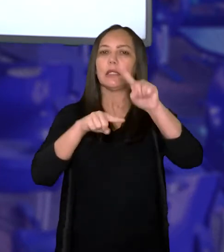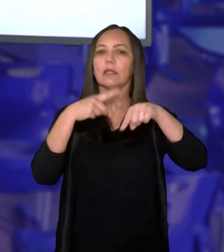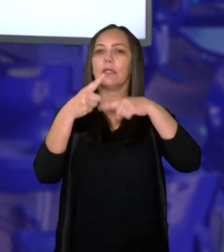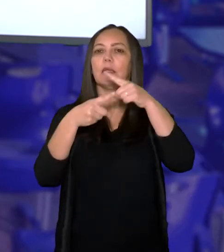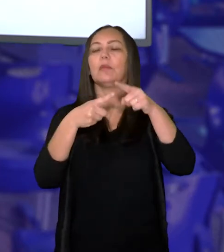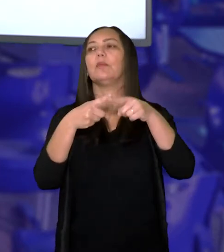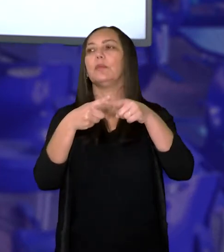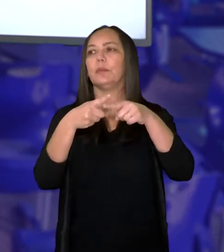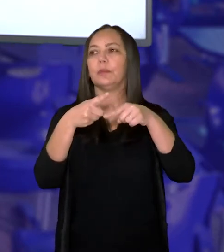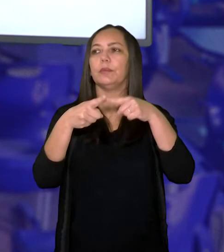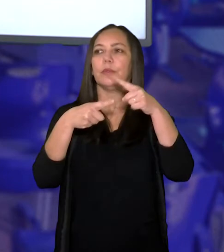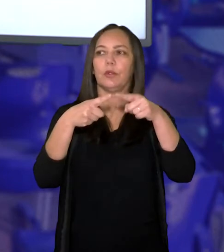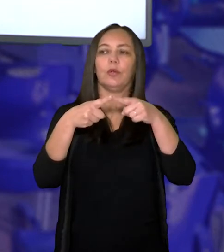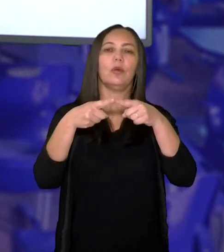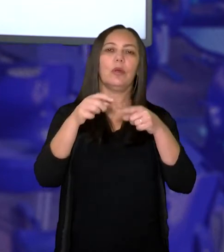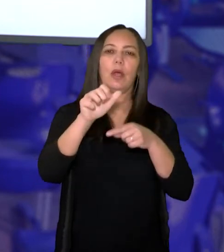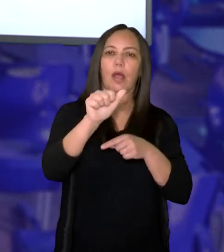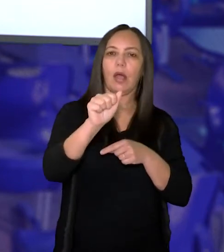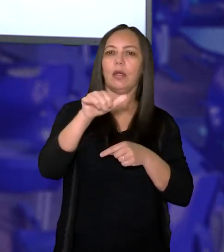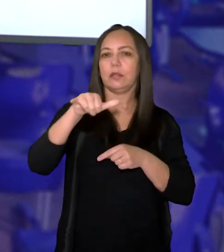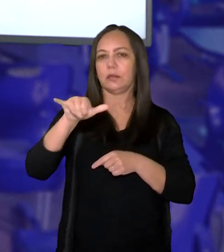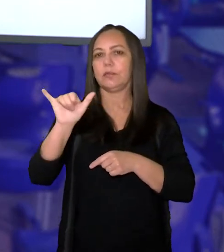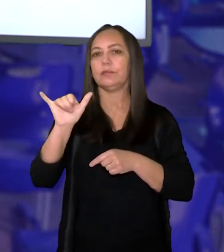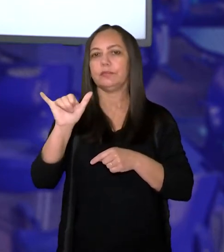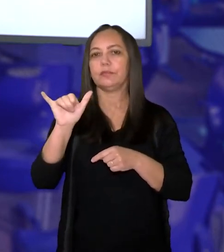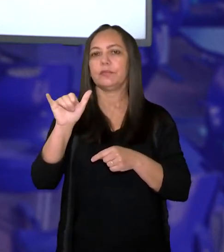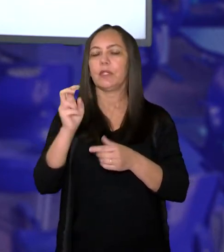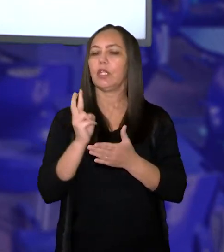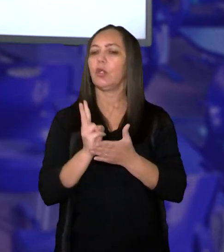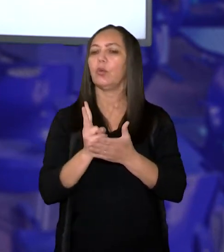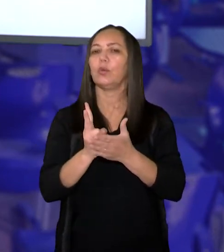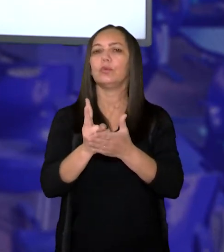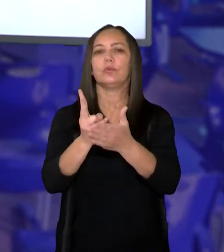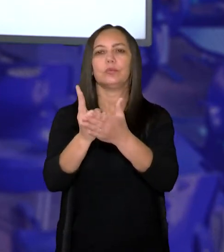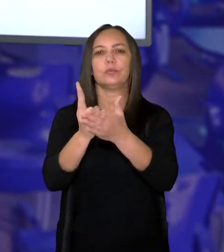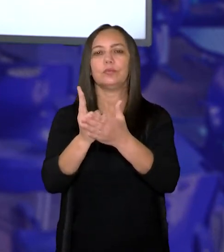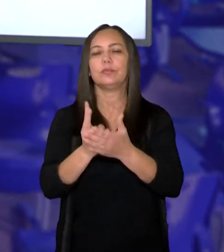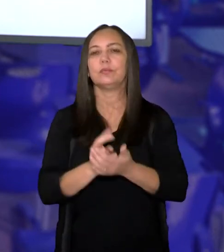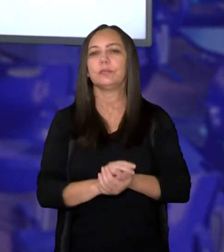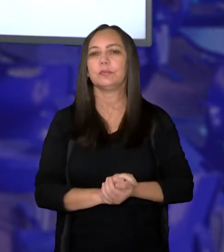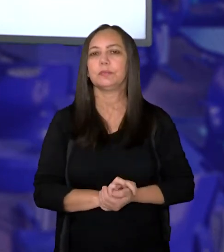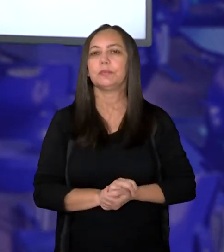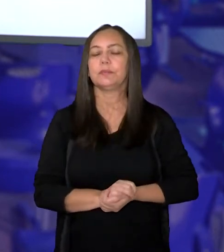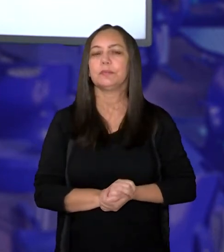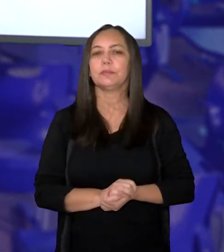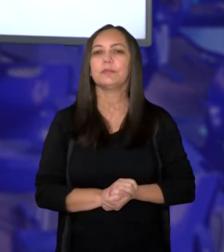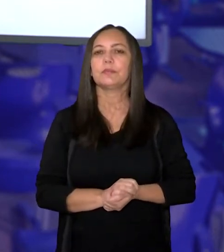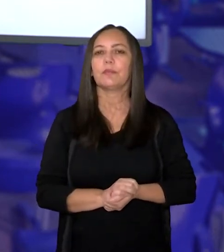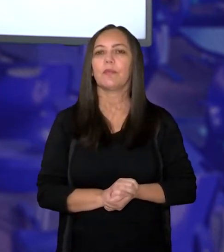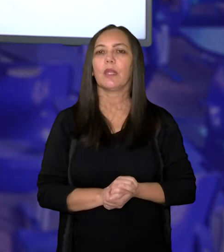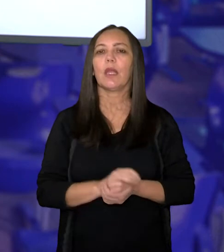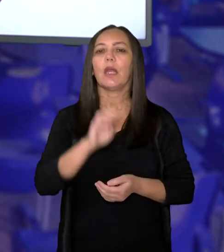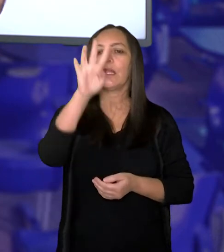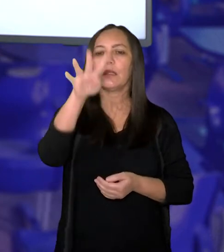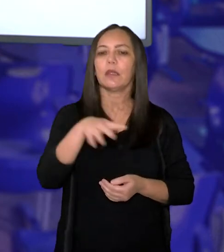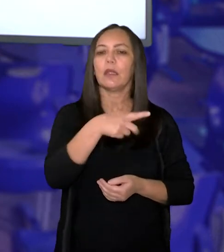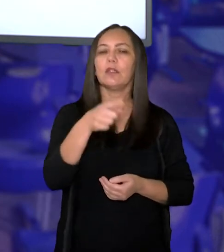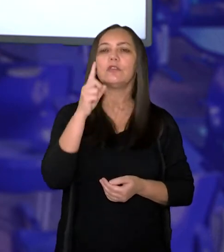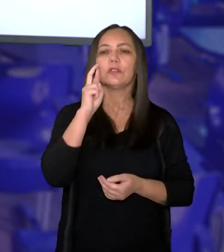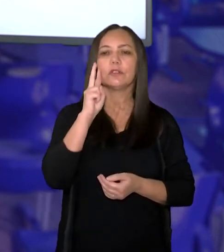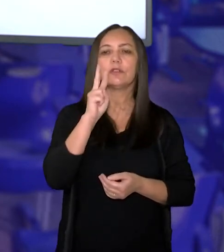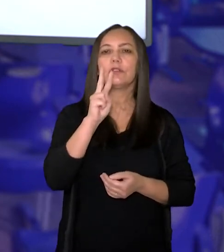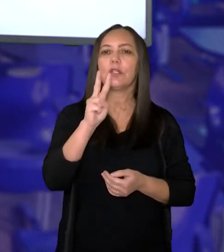e repete as mesmas opções. E assim com os outros. Aqui você já vê